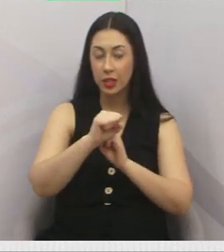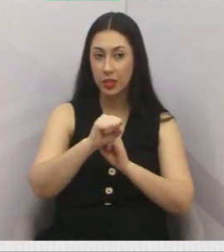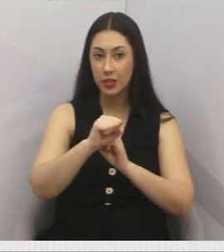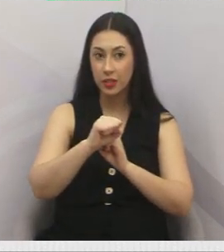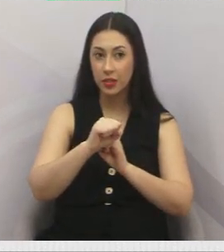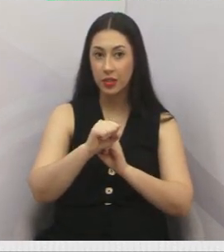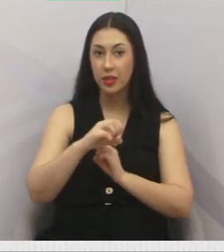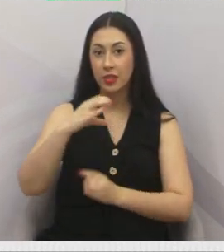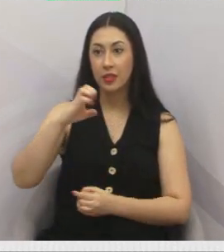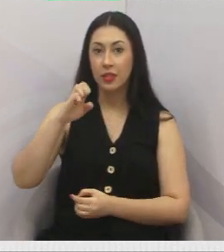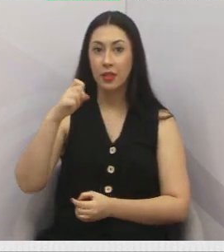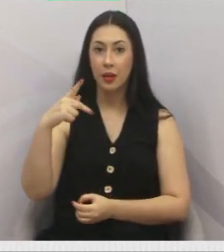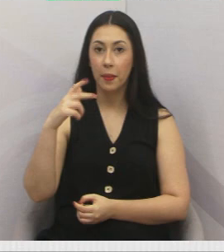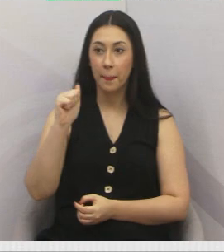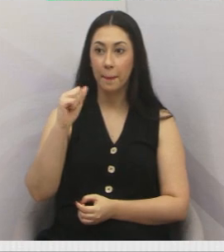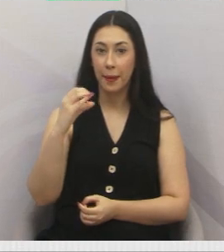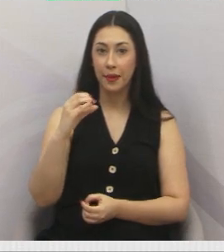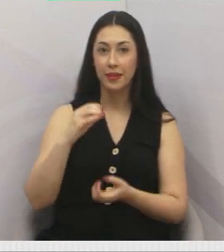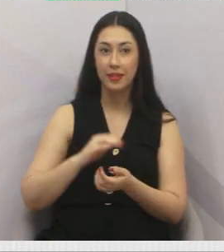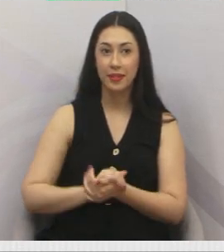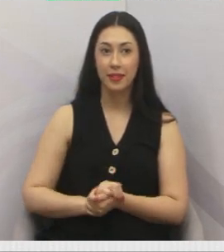Civil, CEPAC.